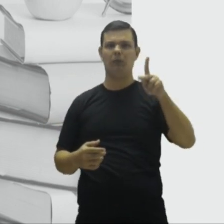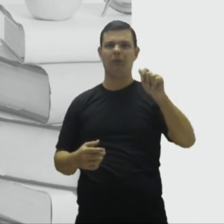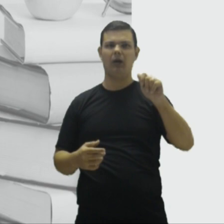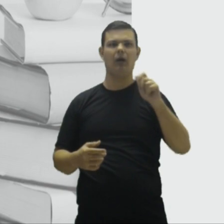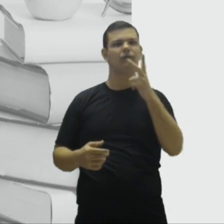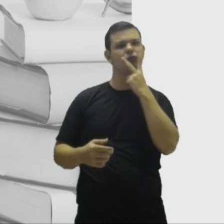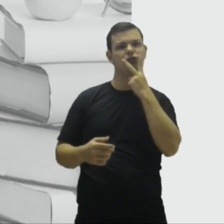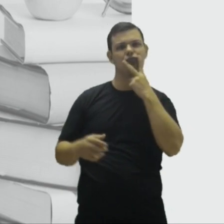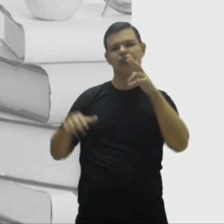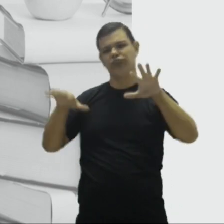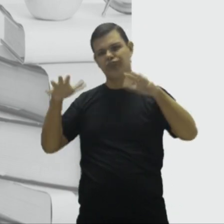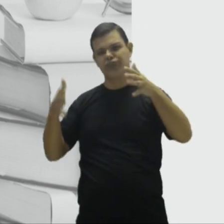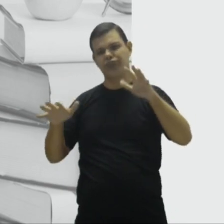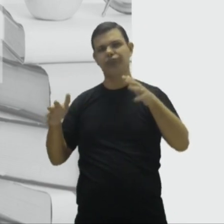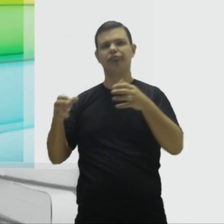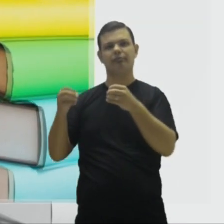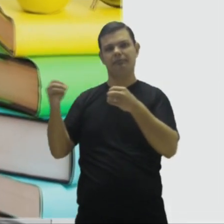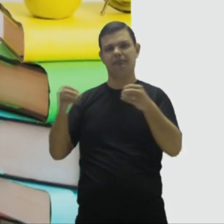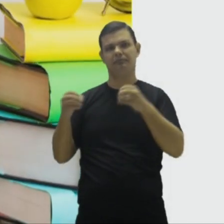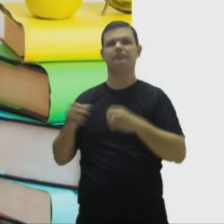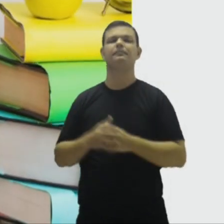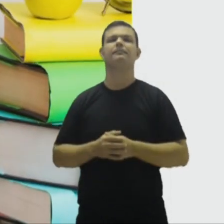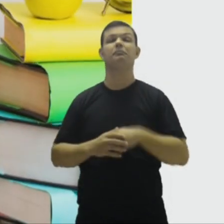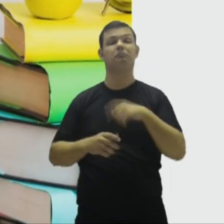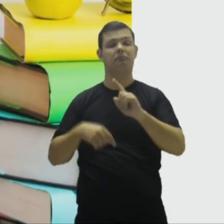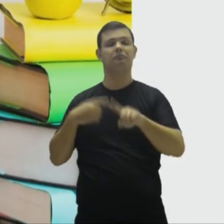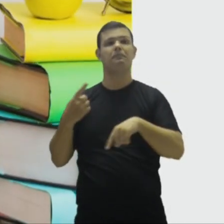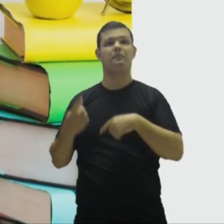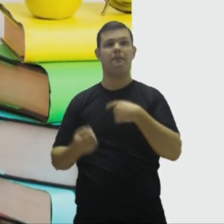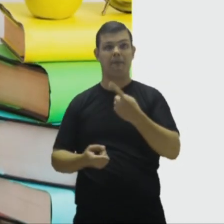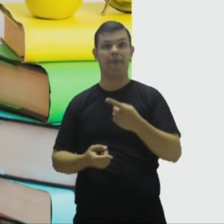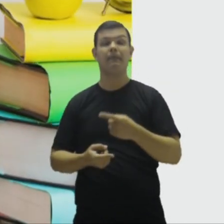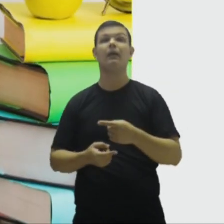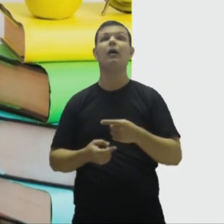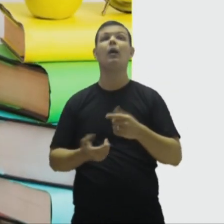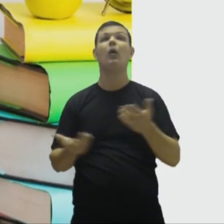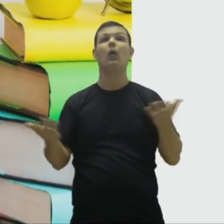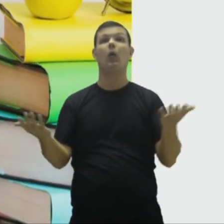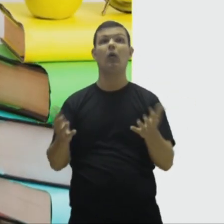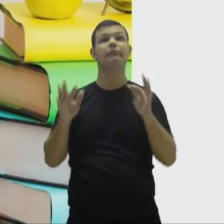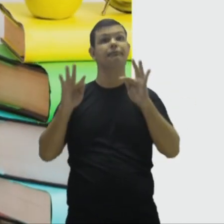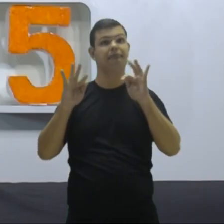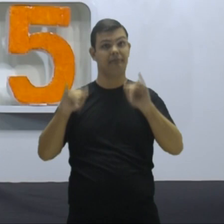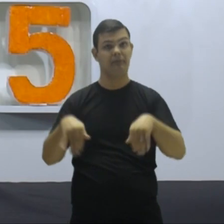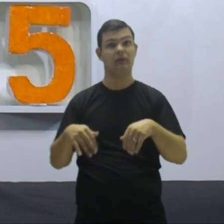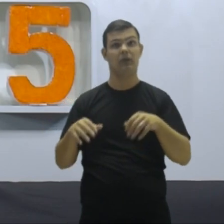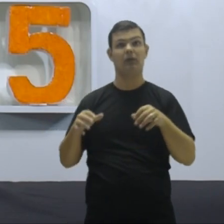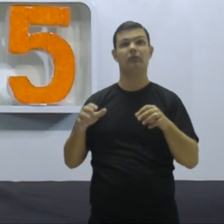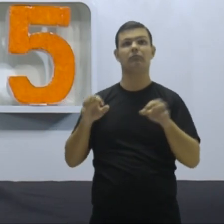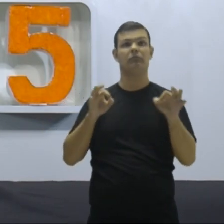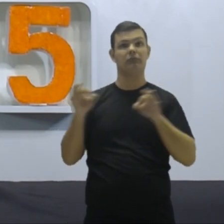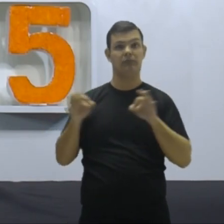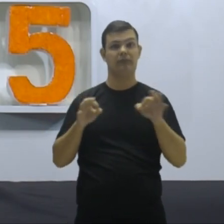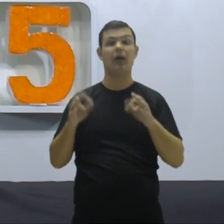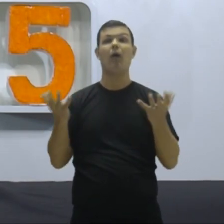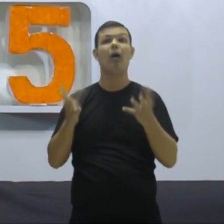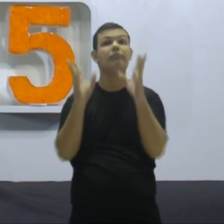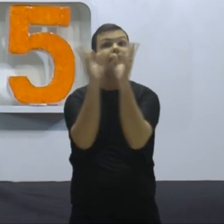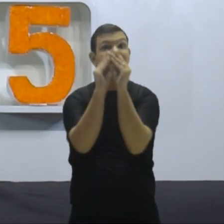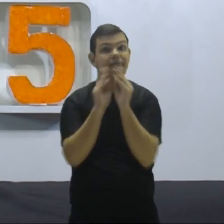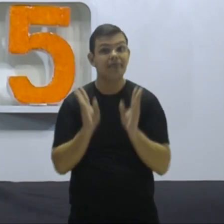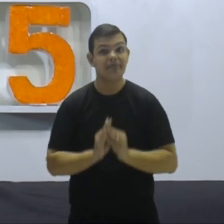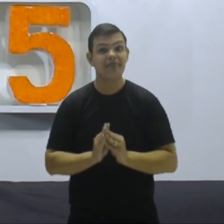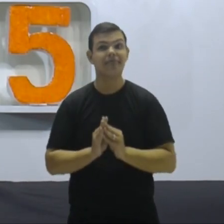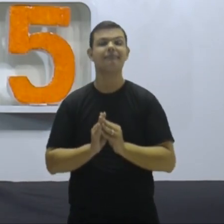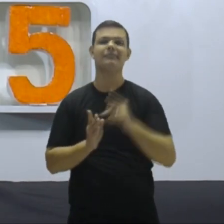foi oficializada depois, ok? Vamos lá, hoje finalizamos o nosso conteúdo, vamos fazer uma breve revisão do